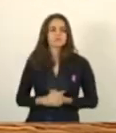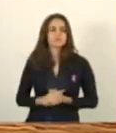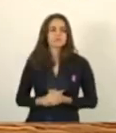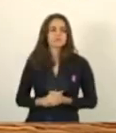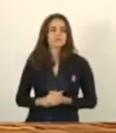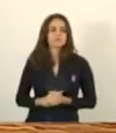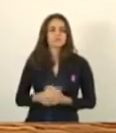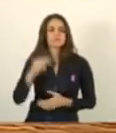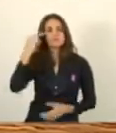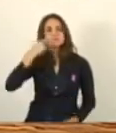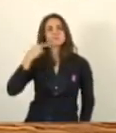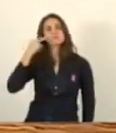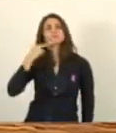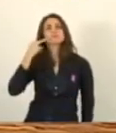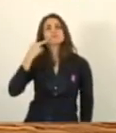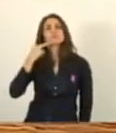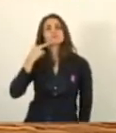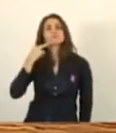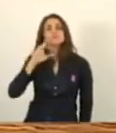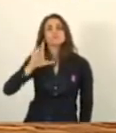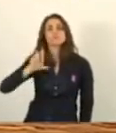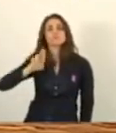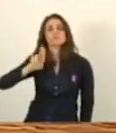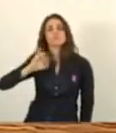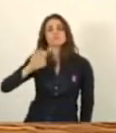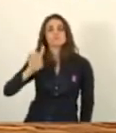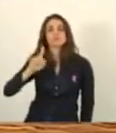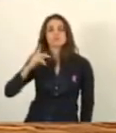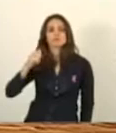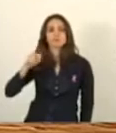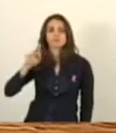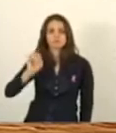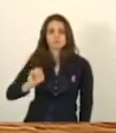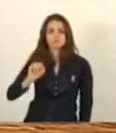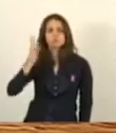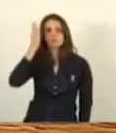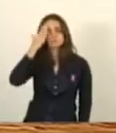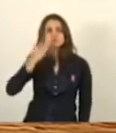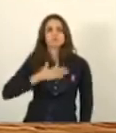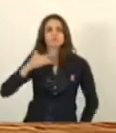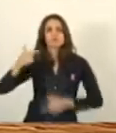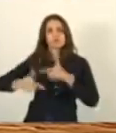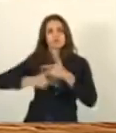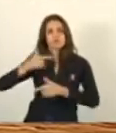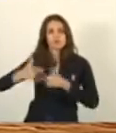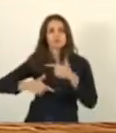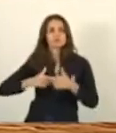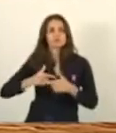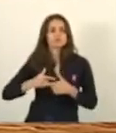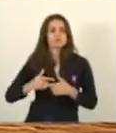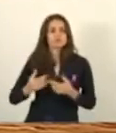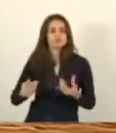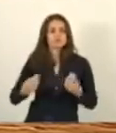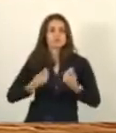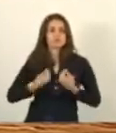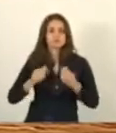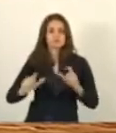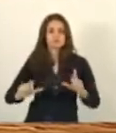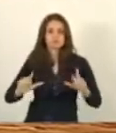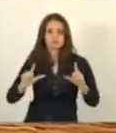meu amigo vereador Luiz Paulo Amorim, que reconhecendo o nosso trabalho, fez essa homenagem